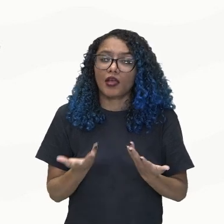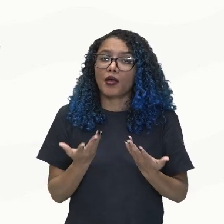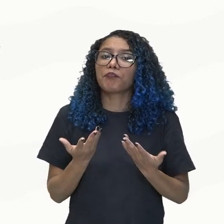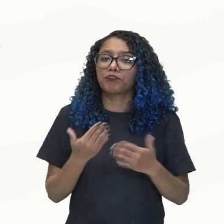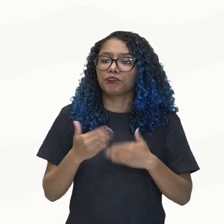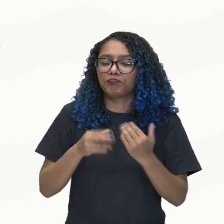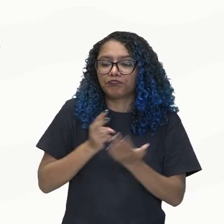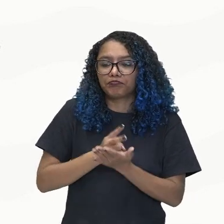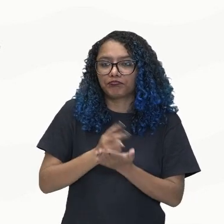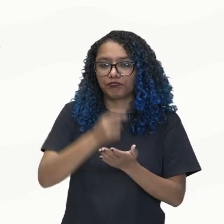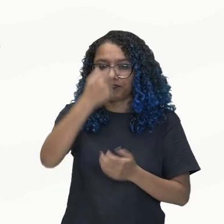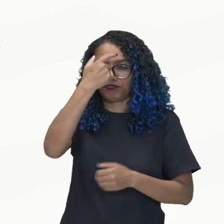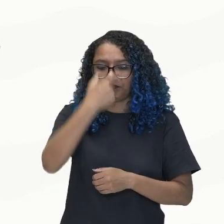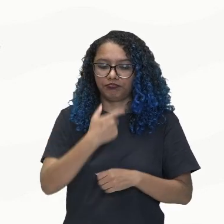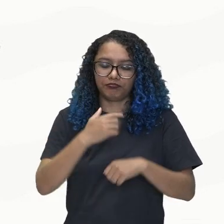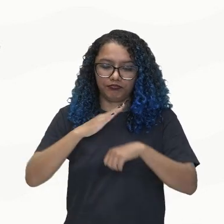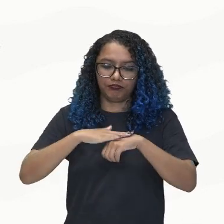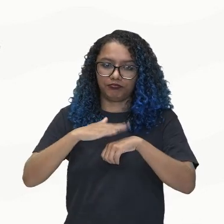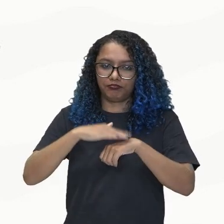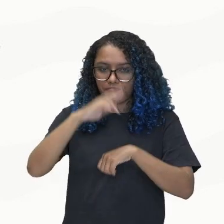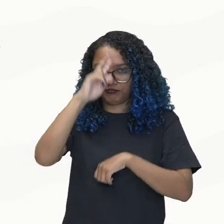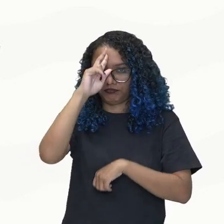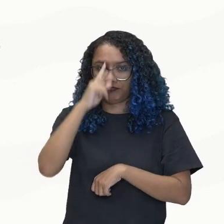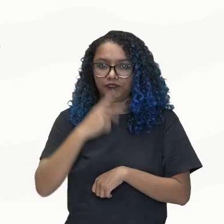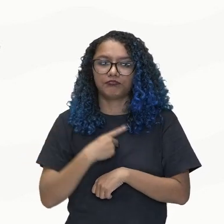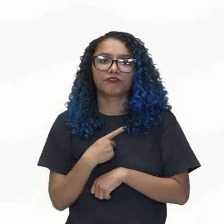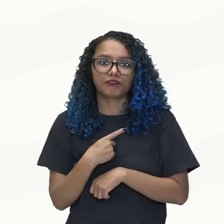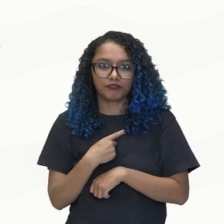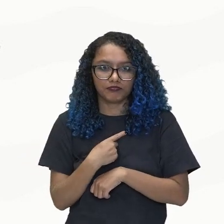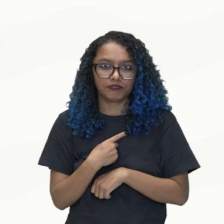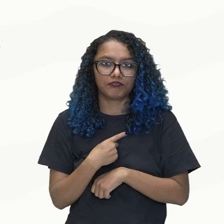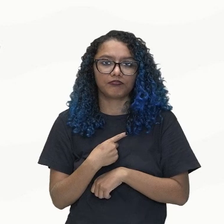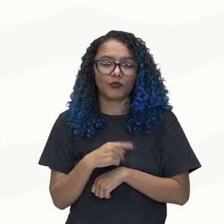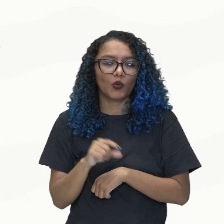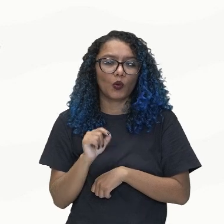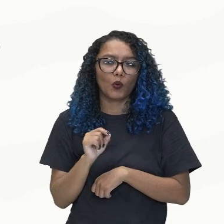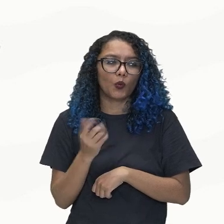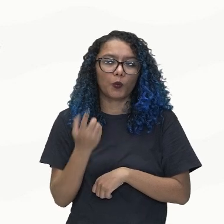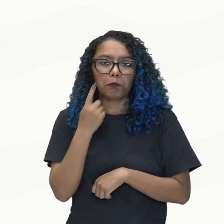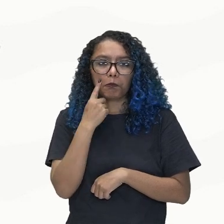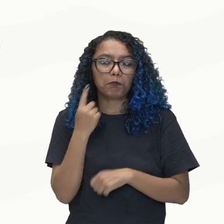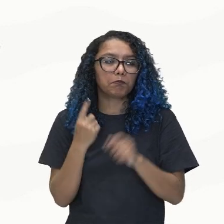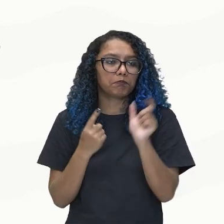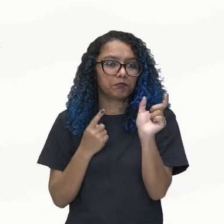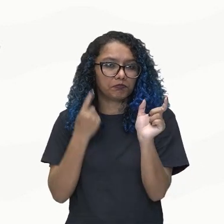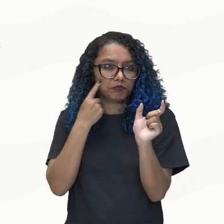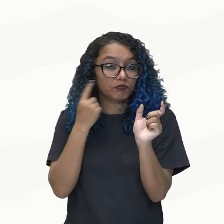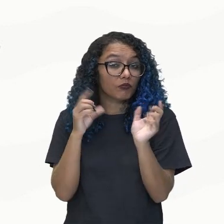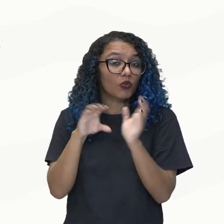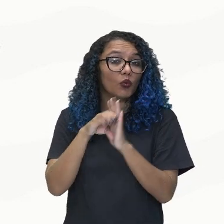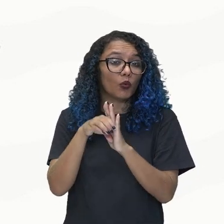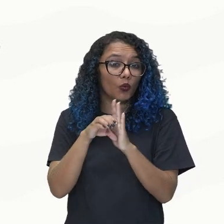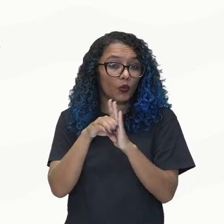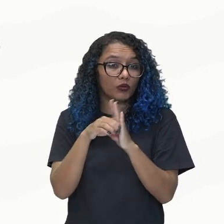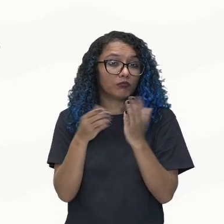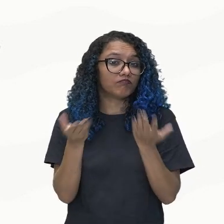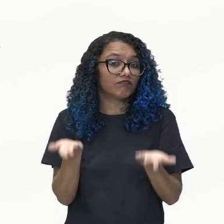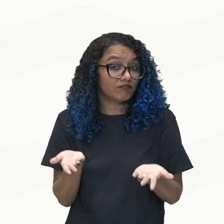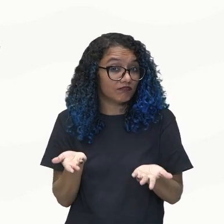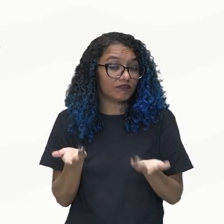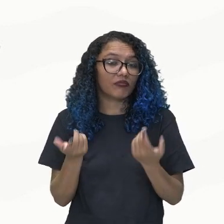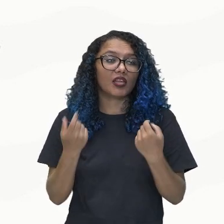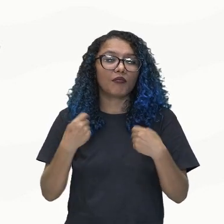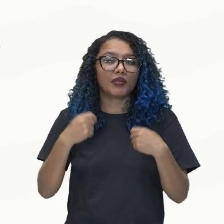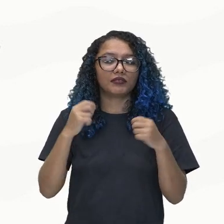autoconhecimento, né? O autoconhecimento é aquele conceito, né, que nós precisamos conhecer a